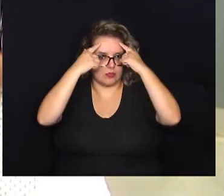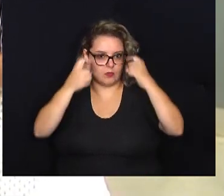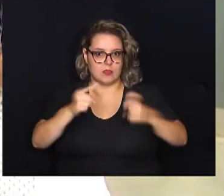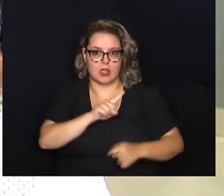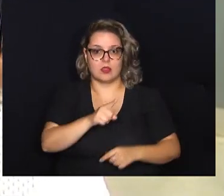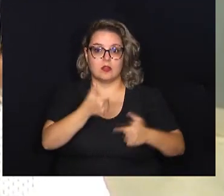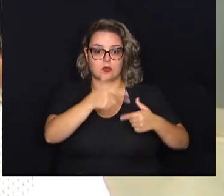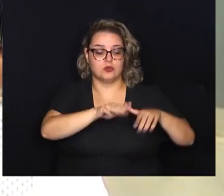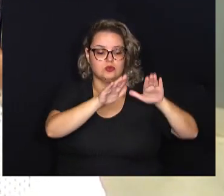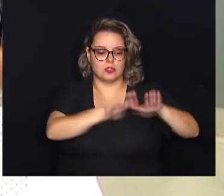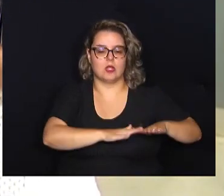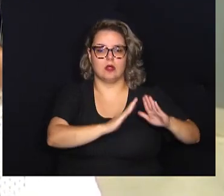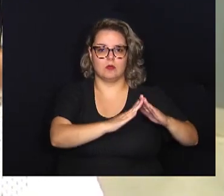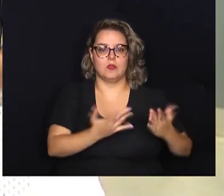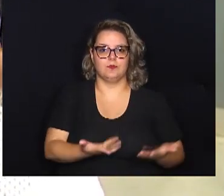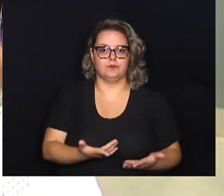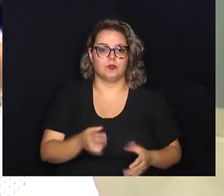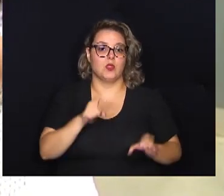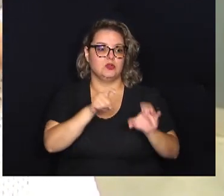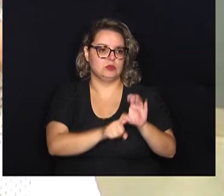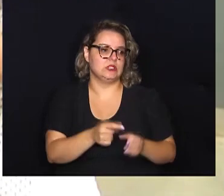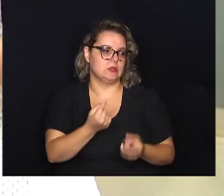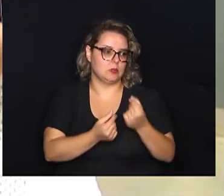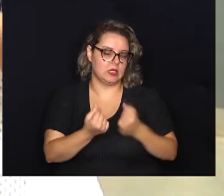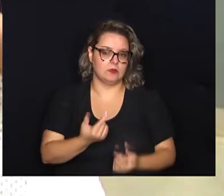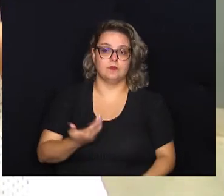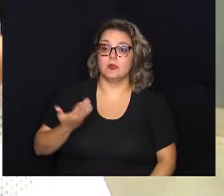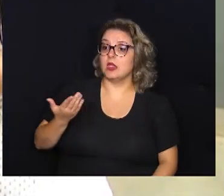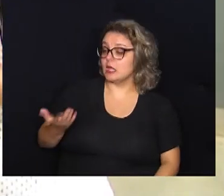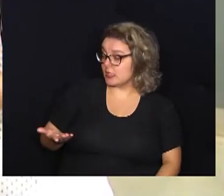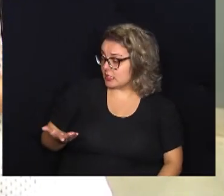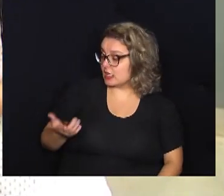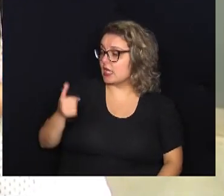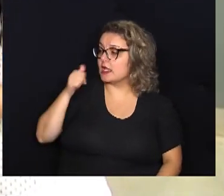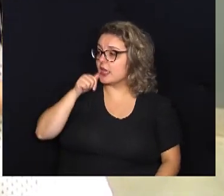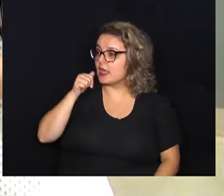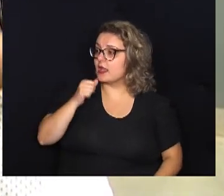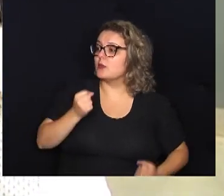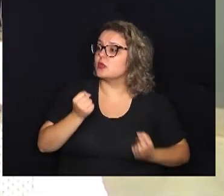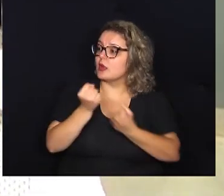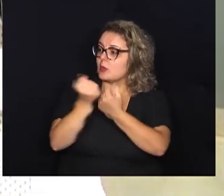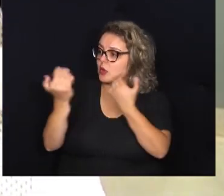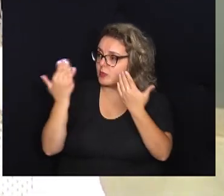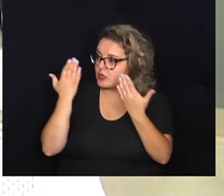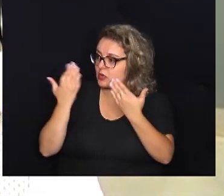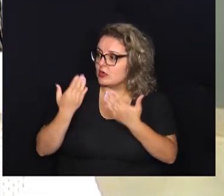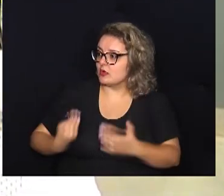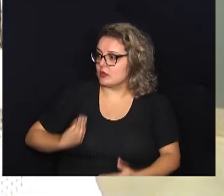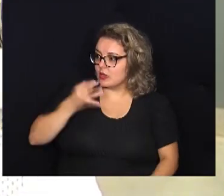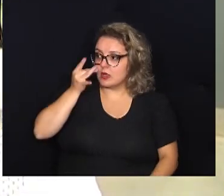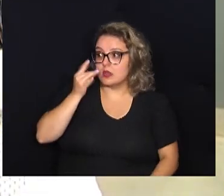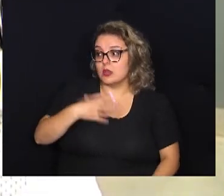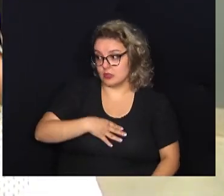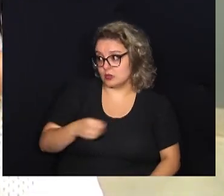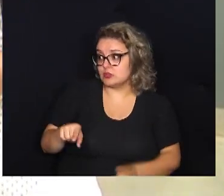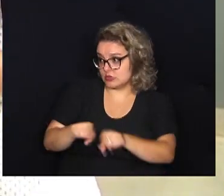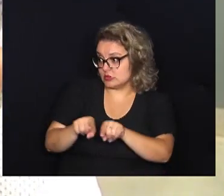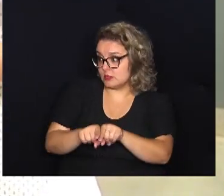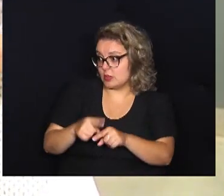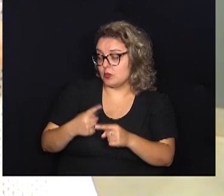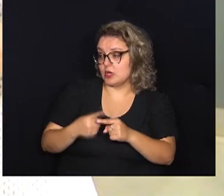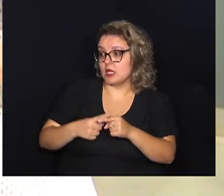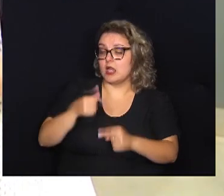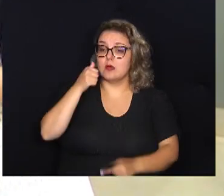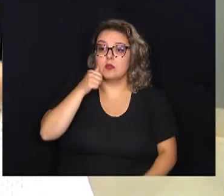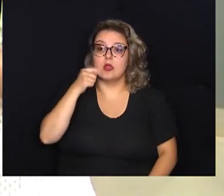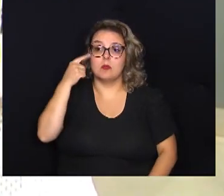ambiente em razão de uma dependência financeira. E aí ela passa por um apoio psicológico com os filhos também, porque muitas mulheres acham assim,